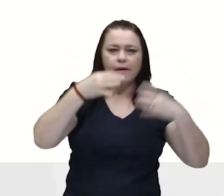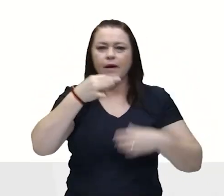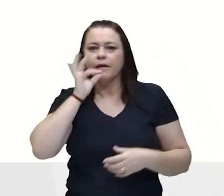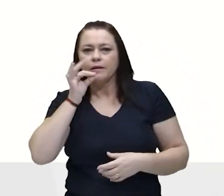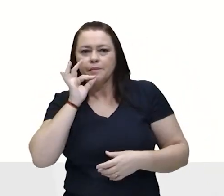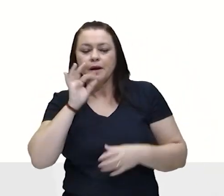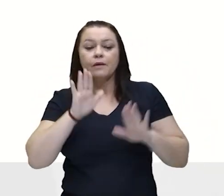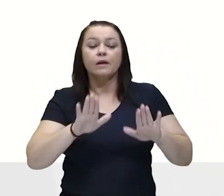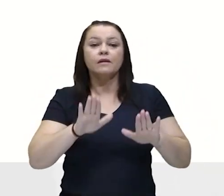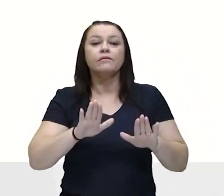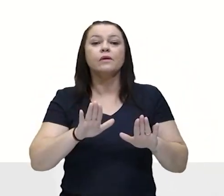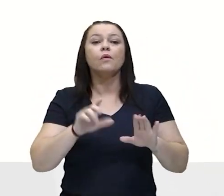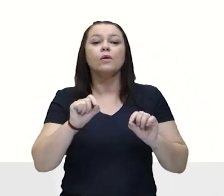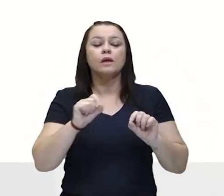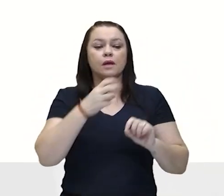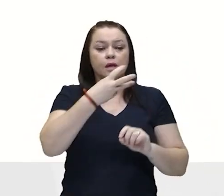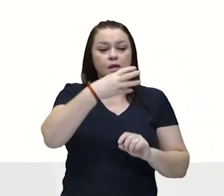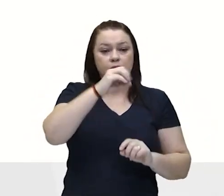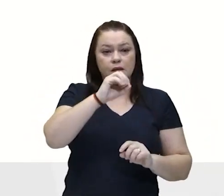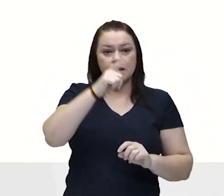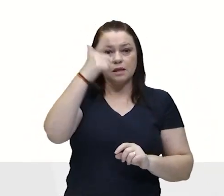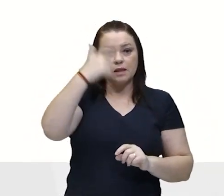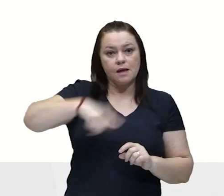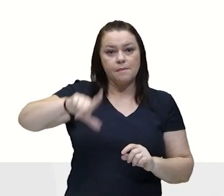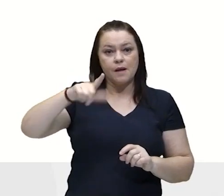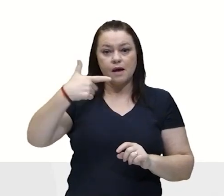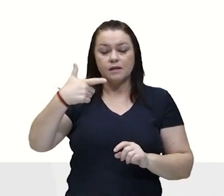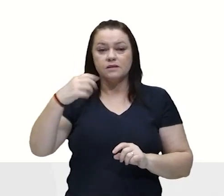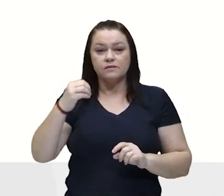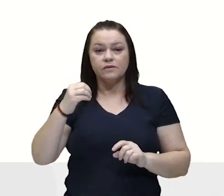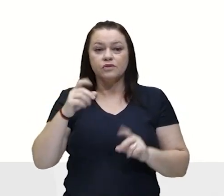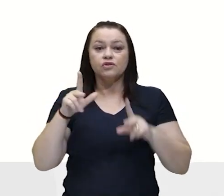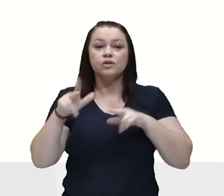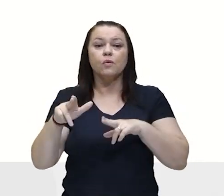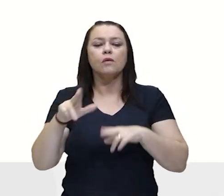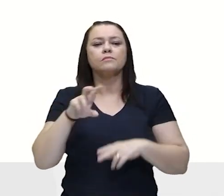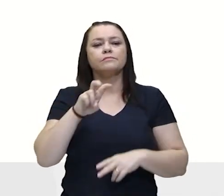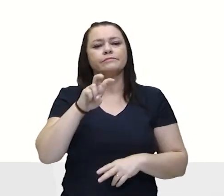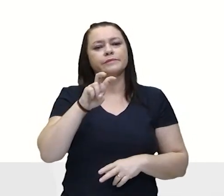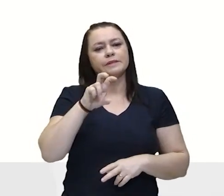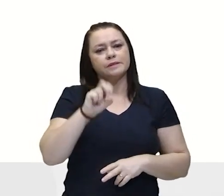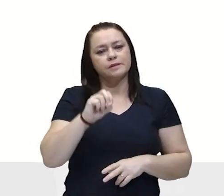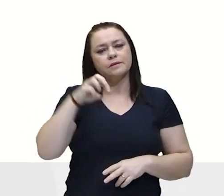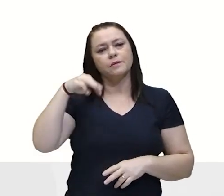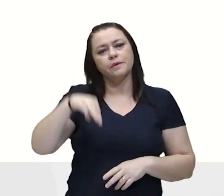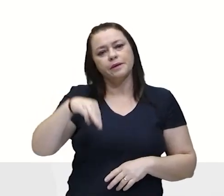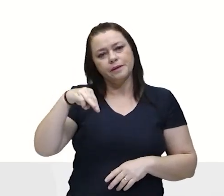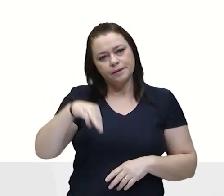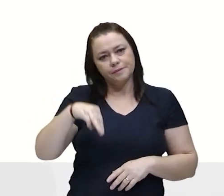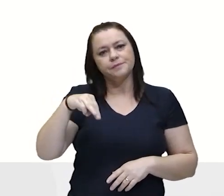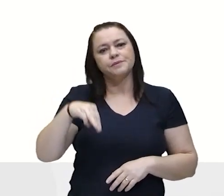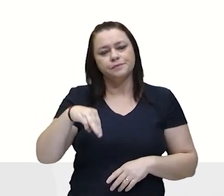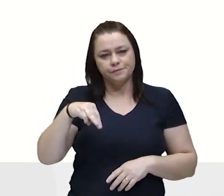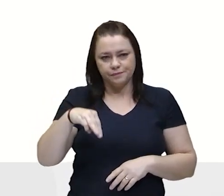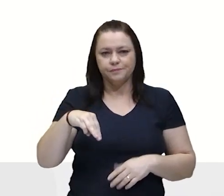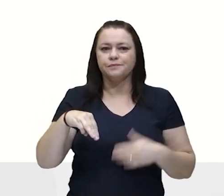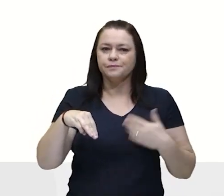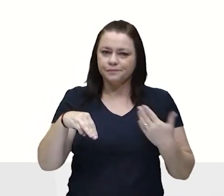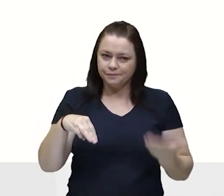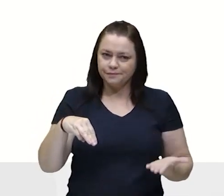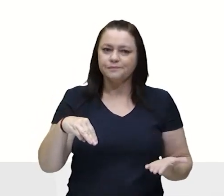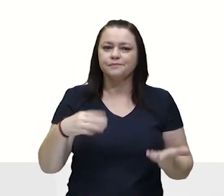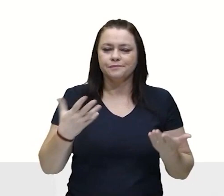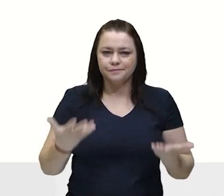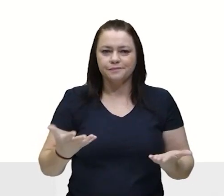gastou 30 mais 20, equivalente a quanto? 50 minutos. Muito